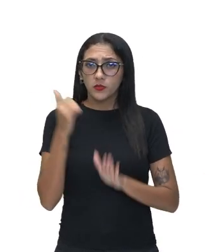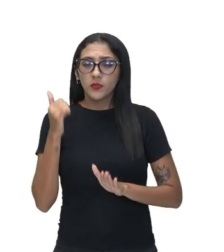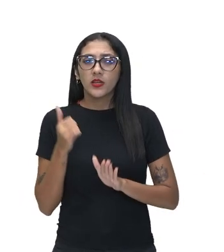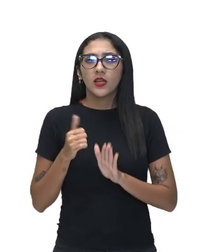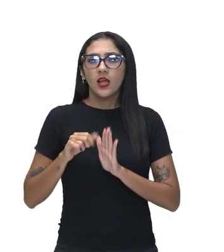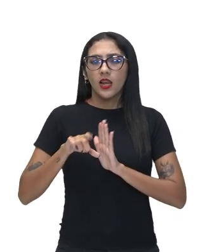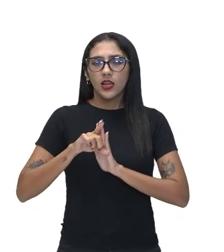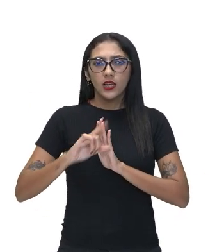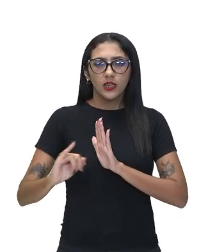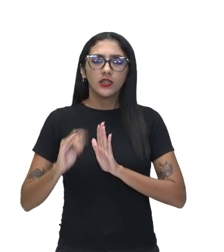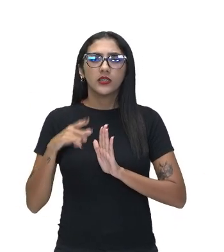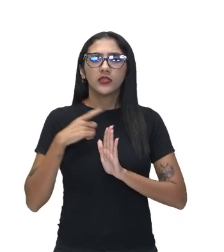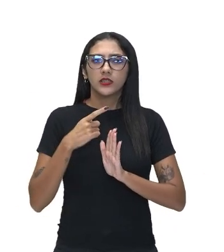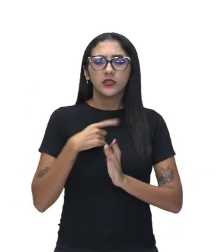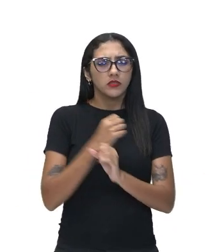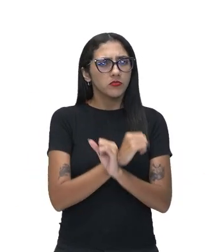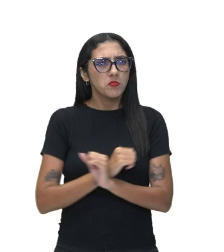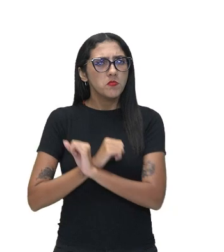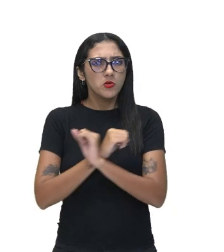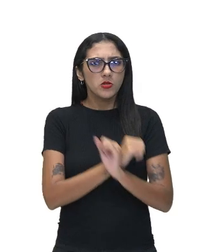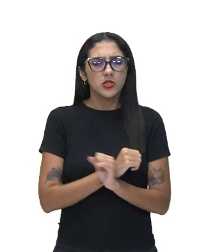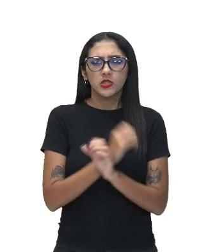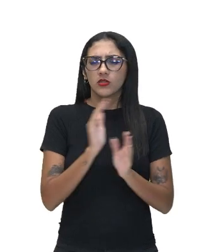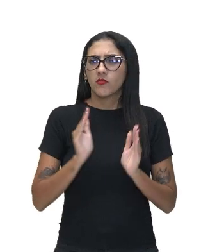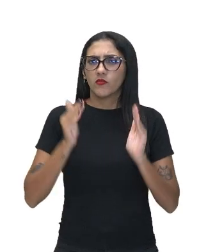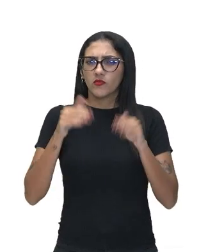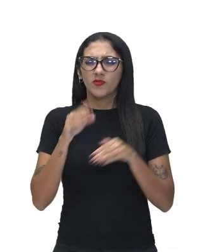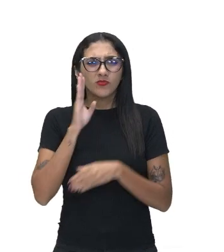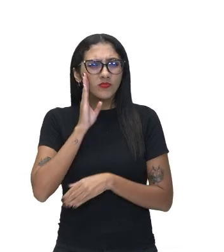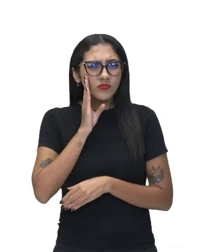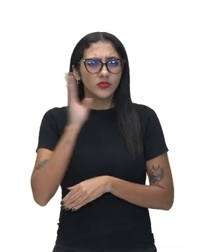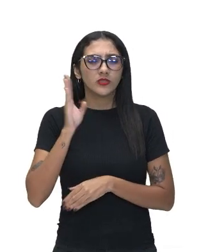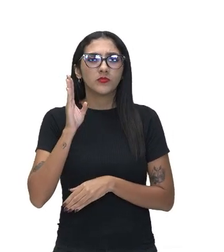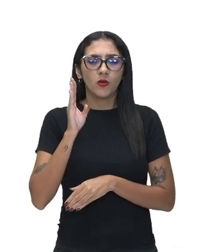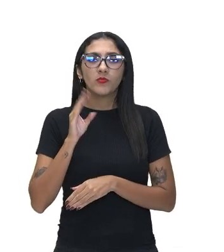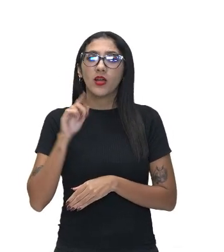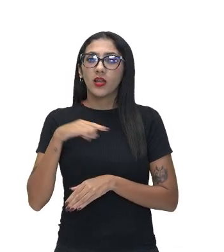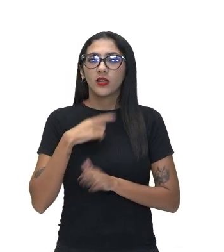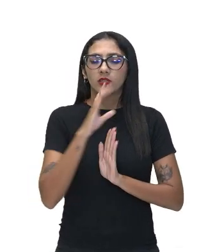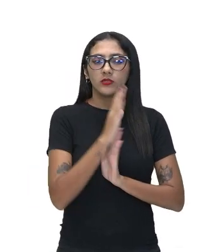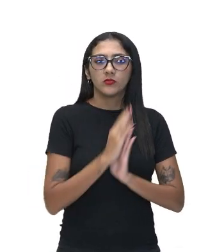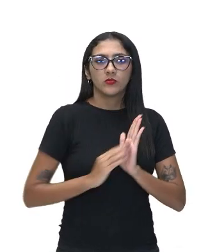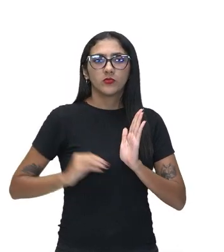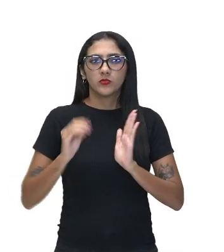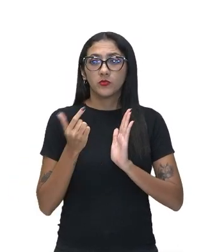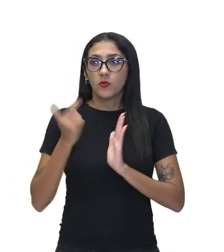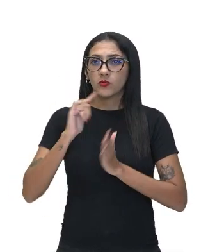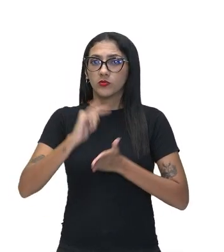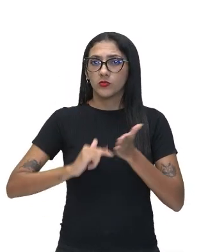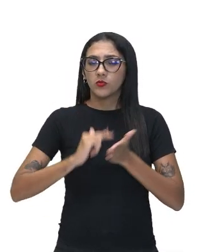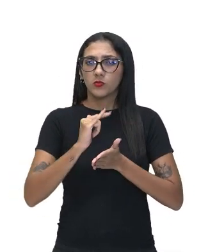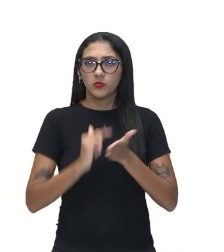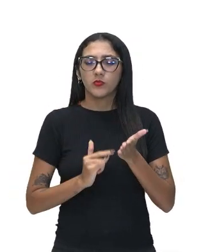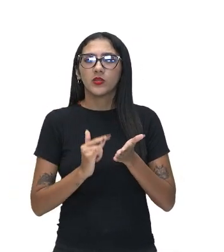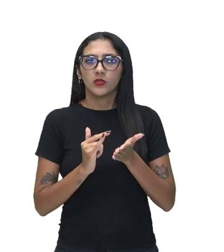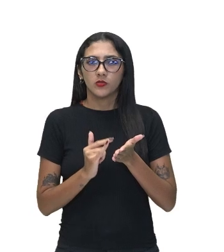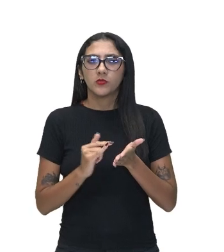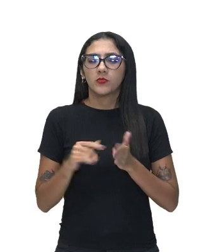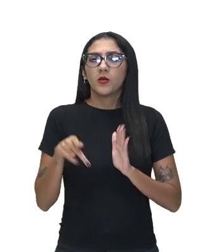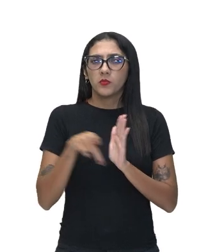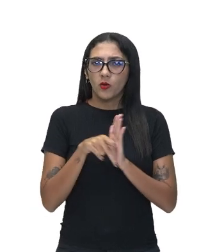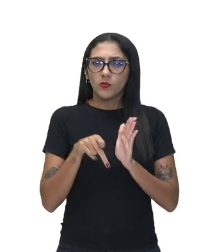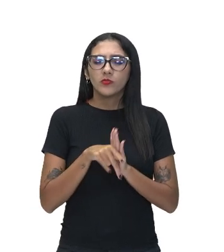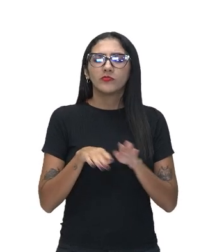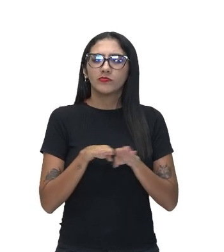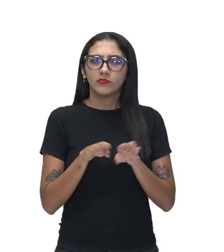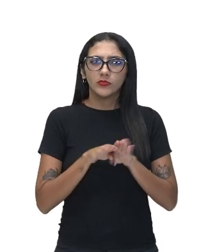proteção integral na América Latina a se inspirar na Declaração Universal dos Direitos da Criança de 1979